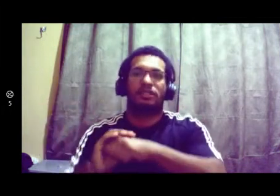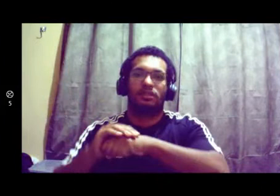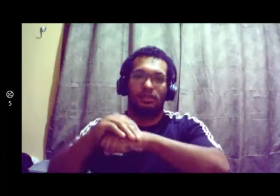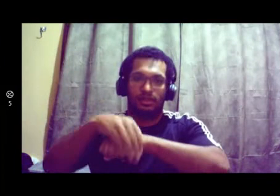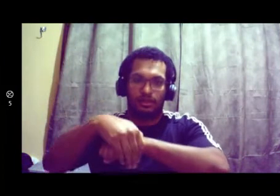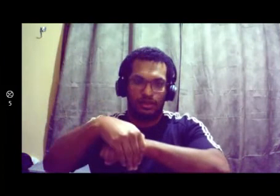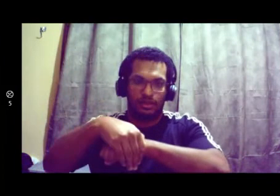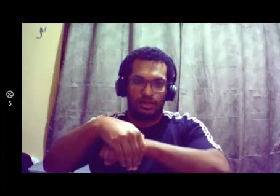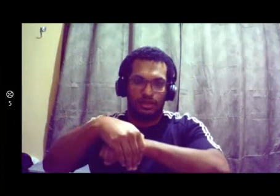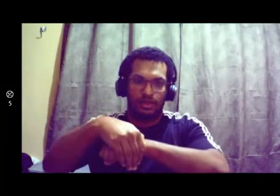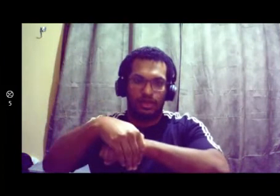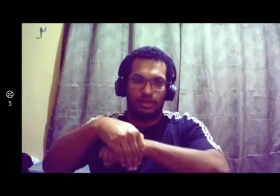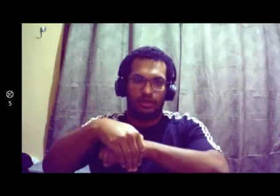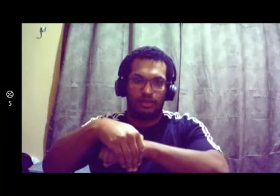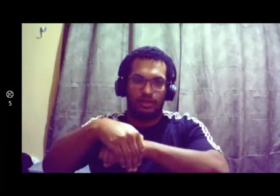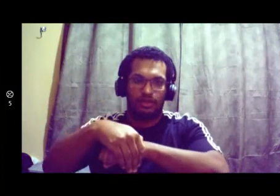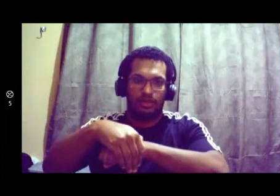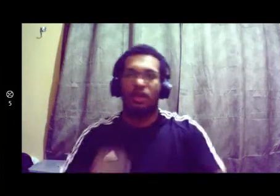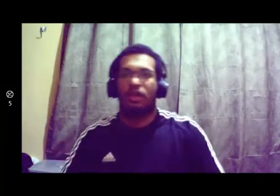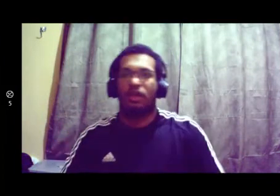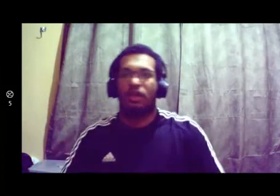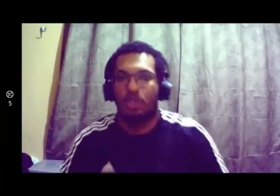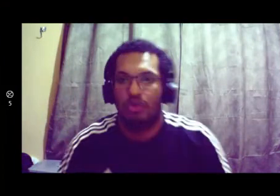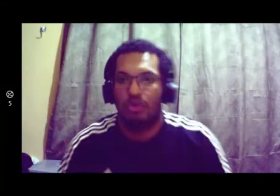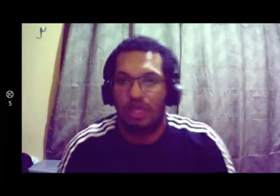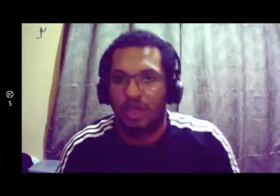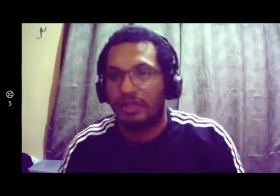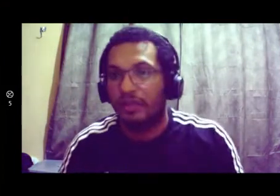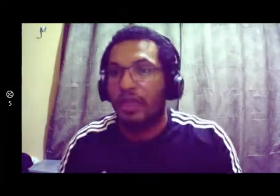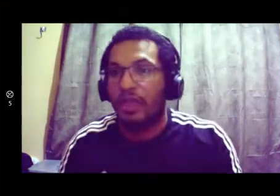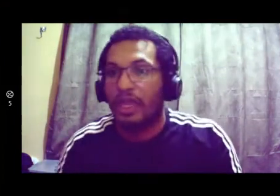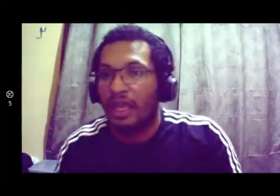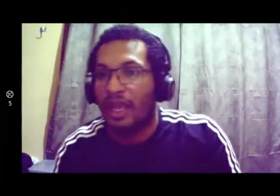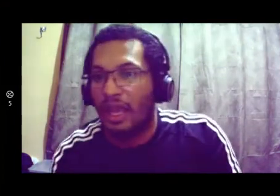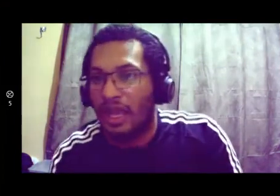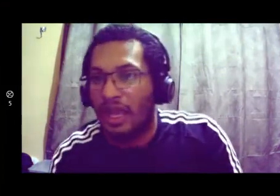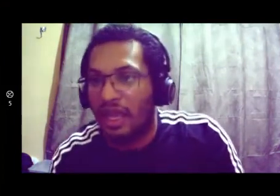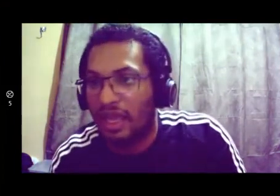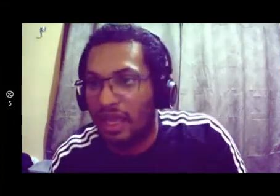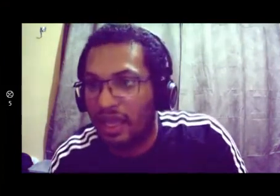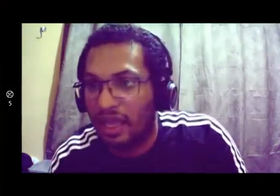assim. Tá bom? 22 horas.